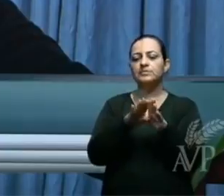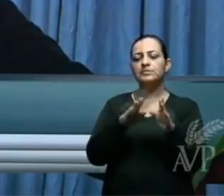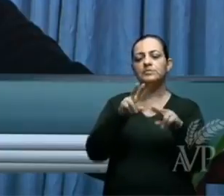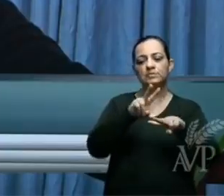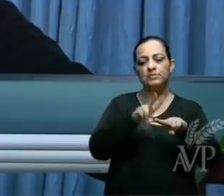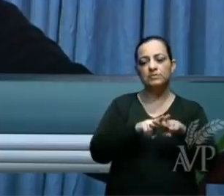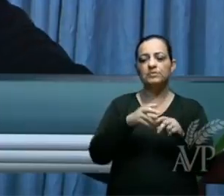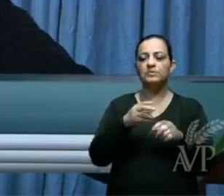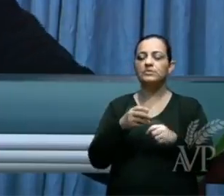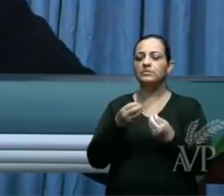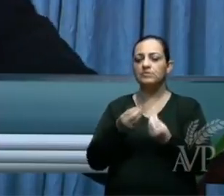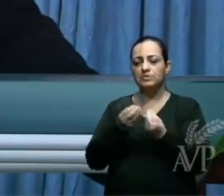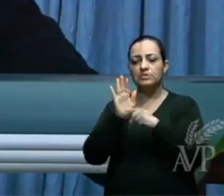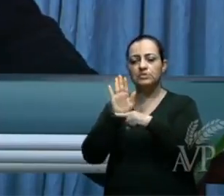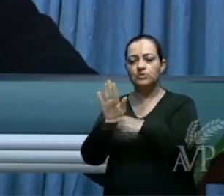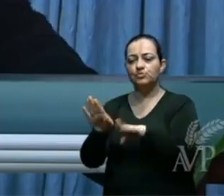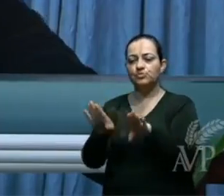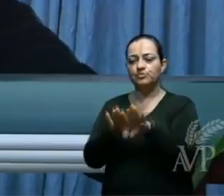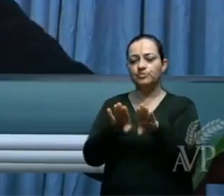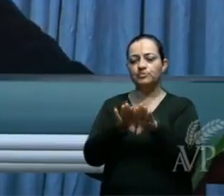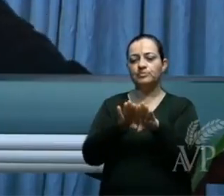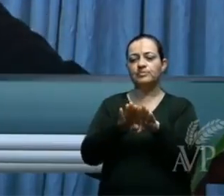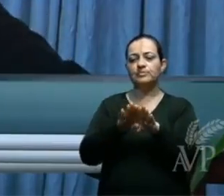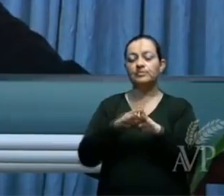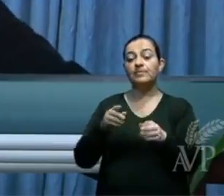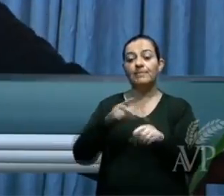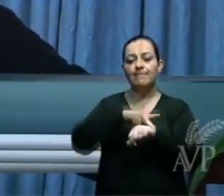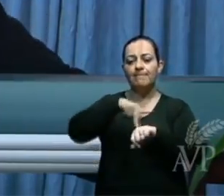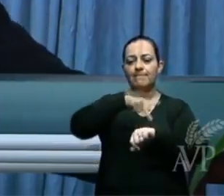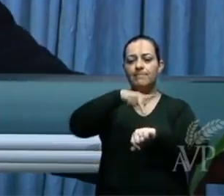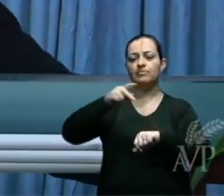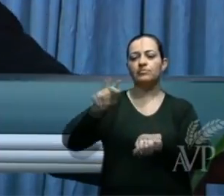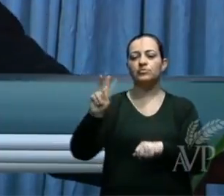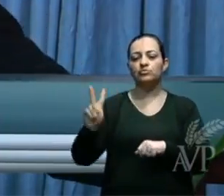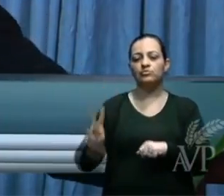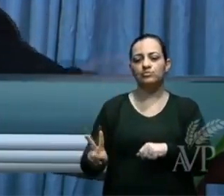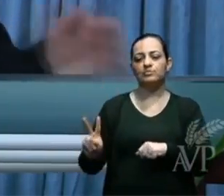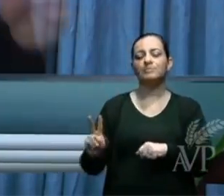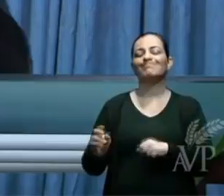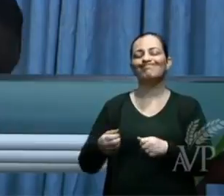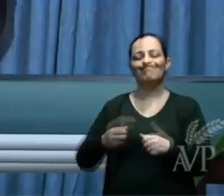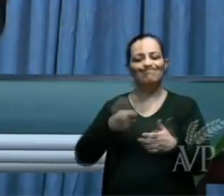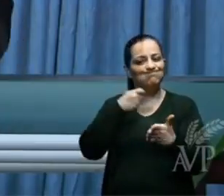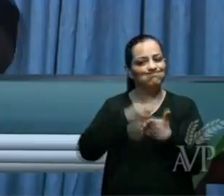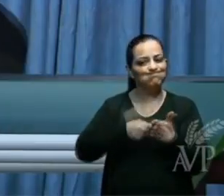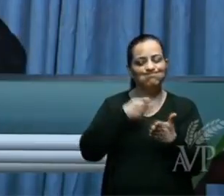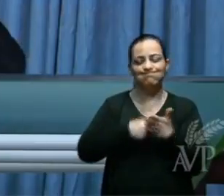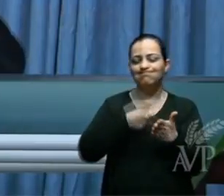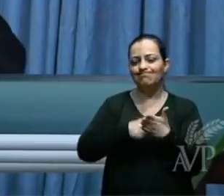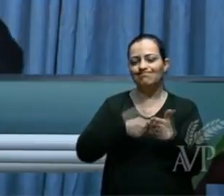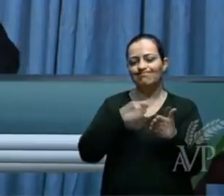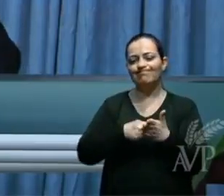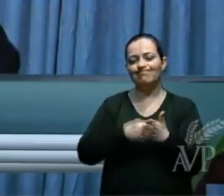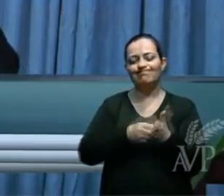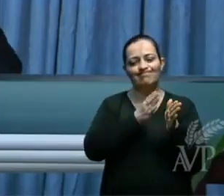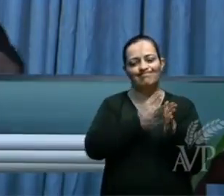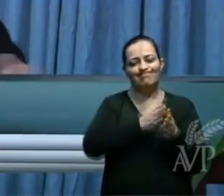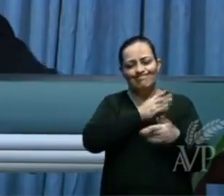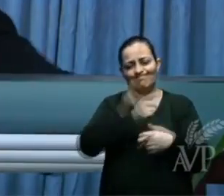isso então ea venezuela está enfrentando um período